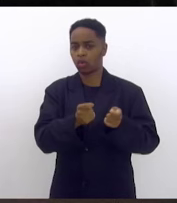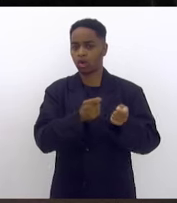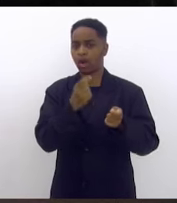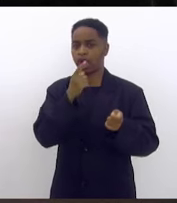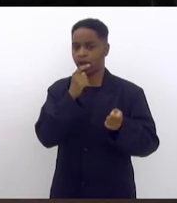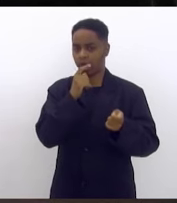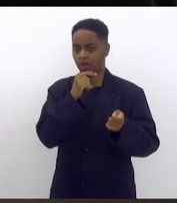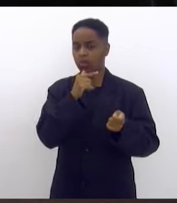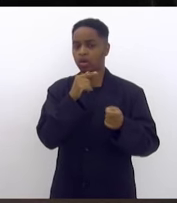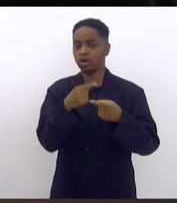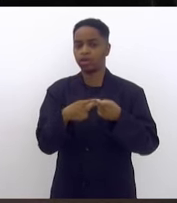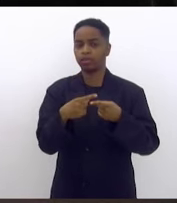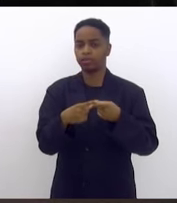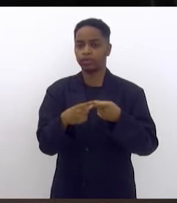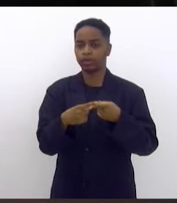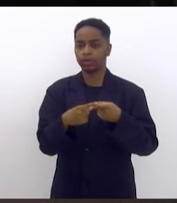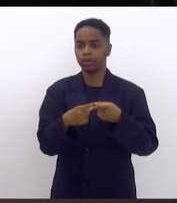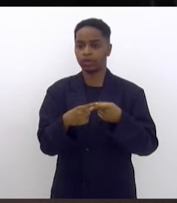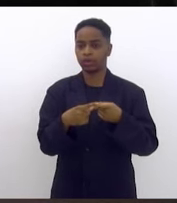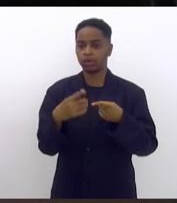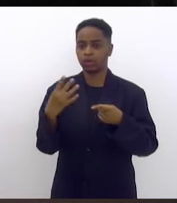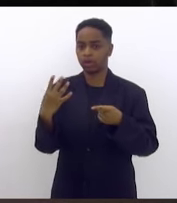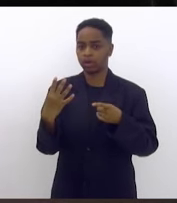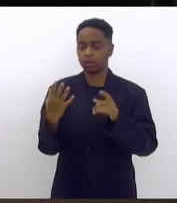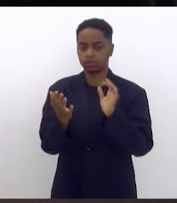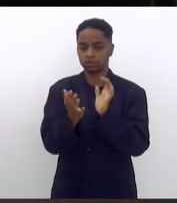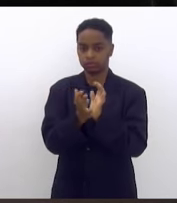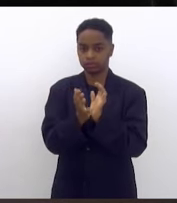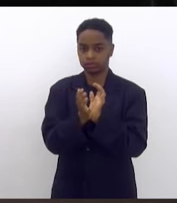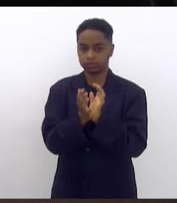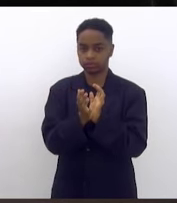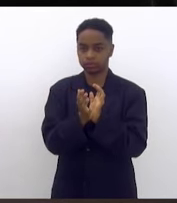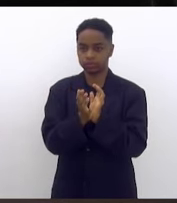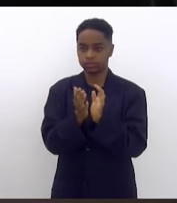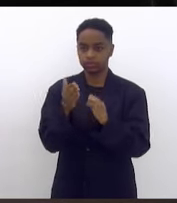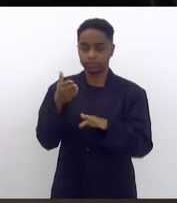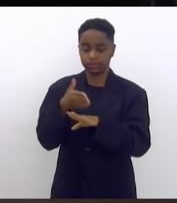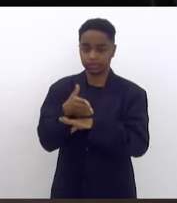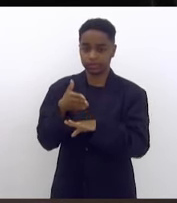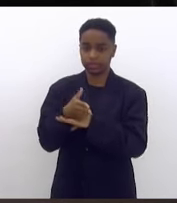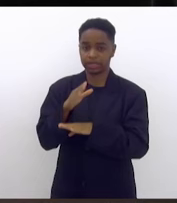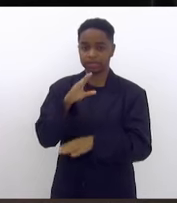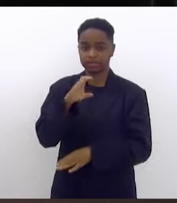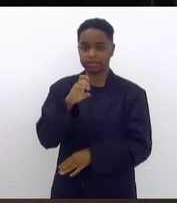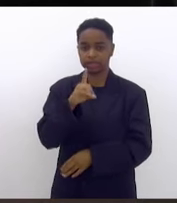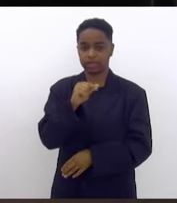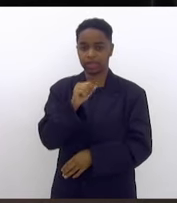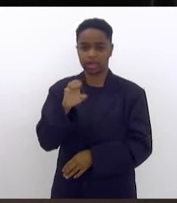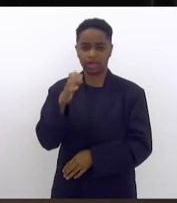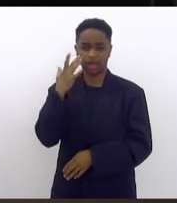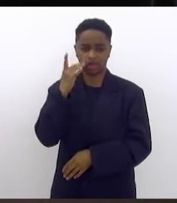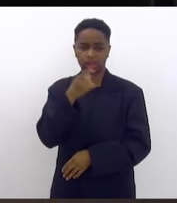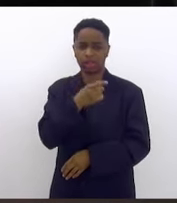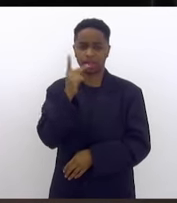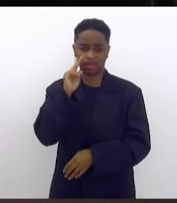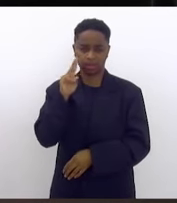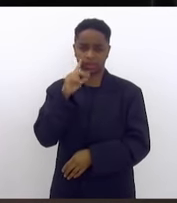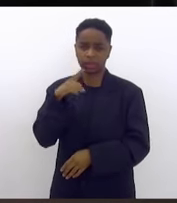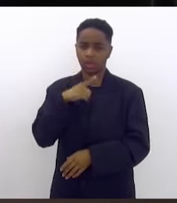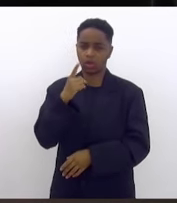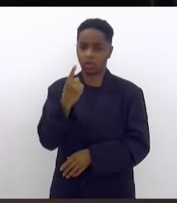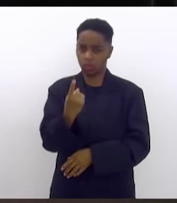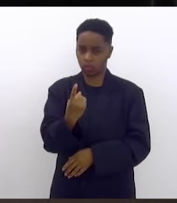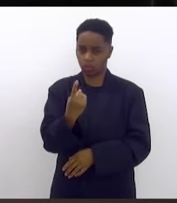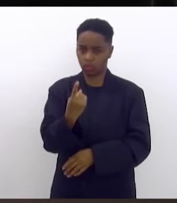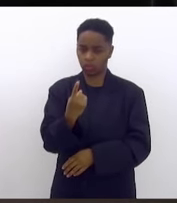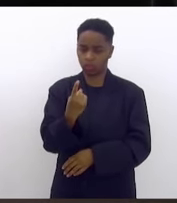quatro blocos que participaram do leilão da Supervia da SEDAE, acho que os Paulo lembra? Tinha o bloco 1, que